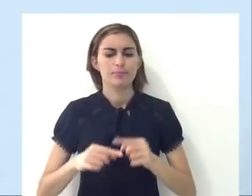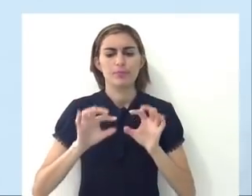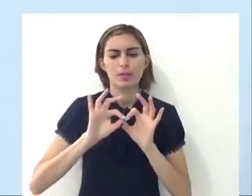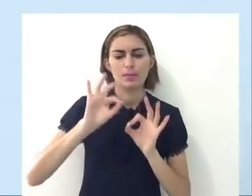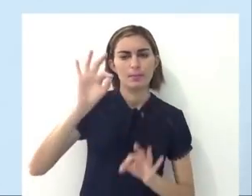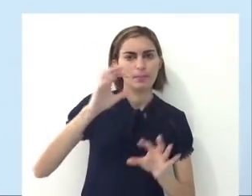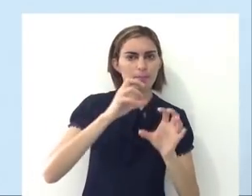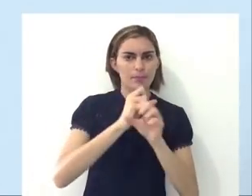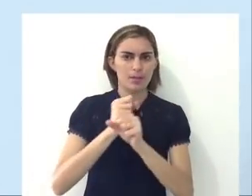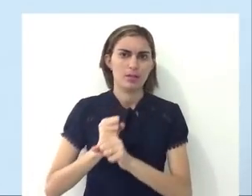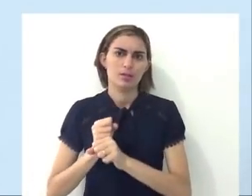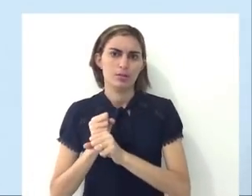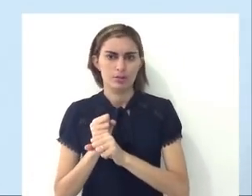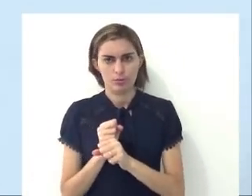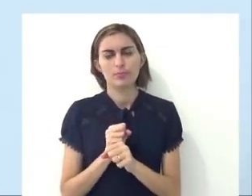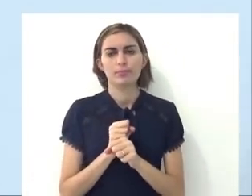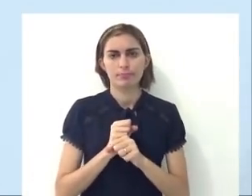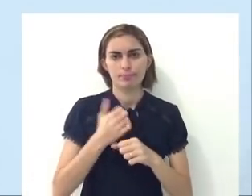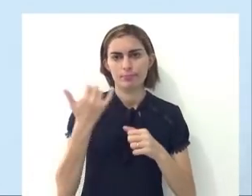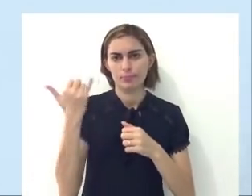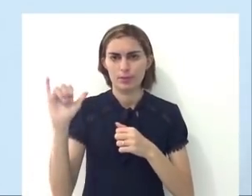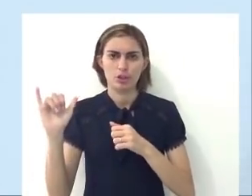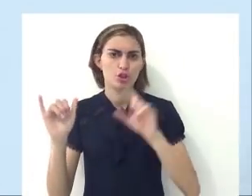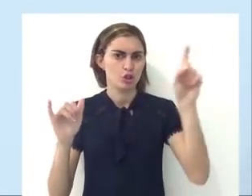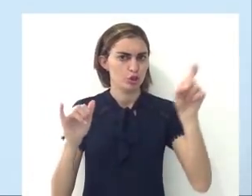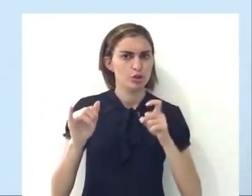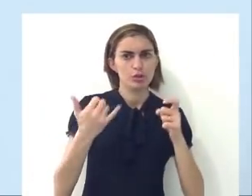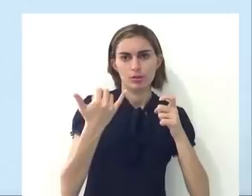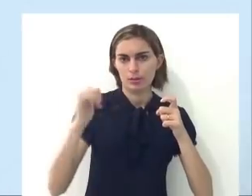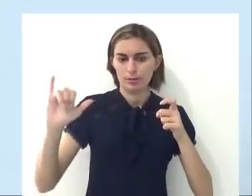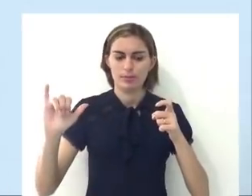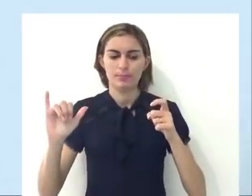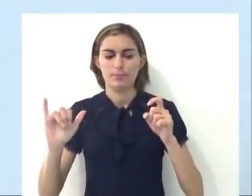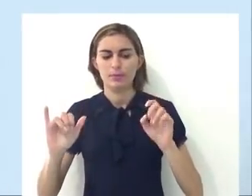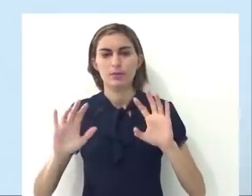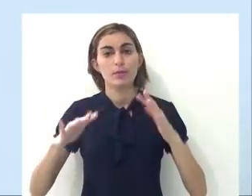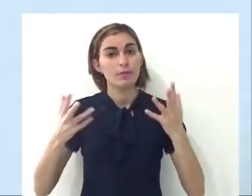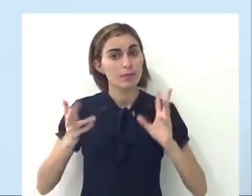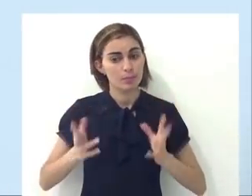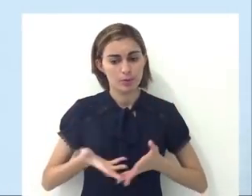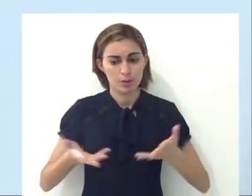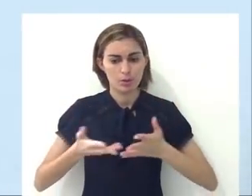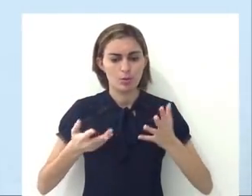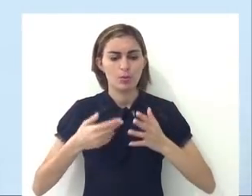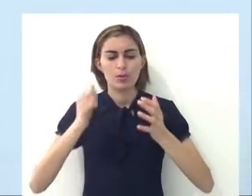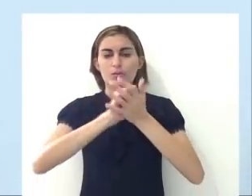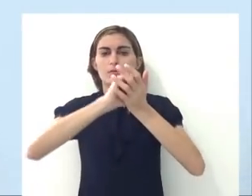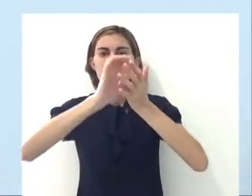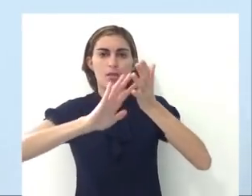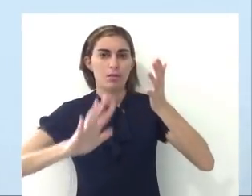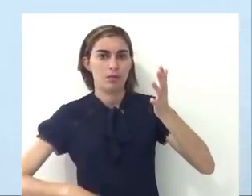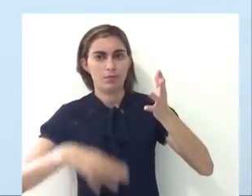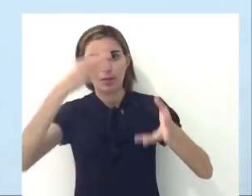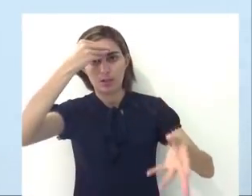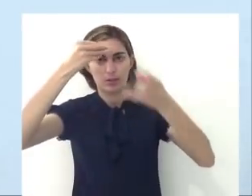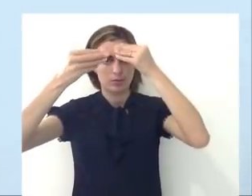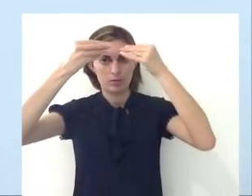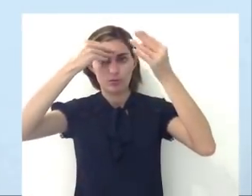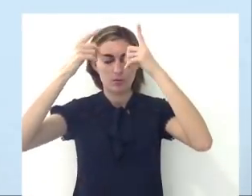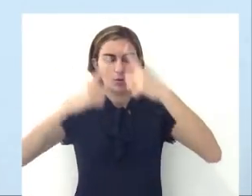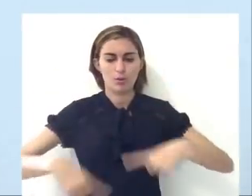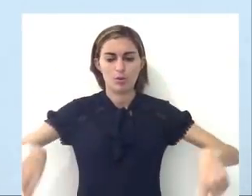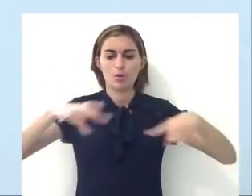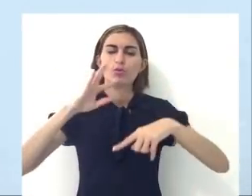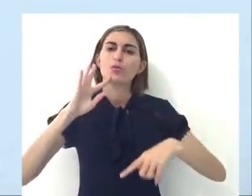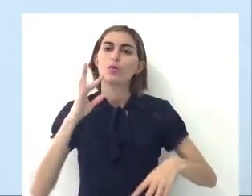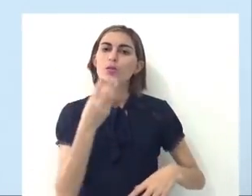à medida desse x aí e a medida desse y em relação à base dessas figuras. Vamos agora para algumas atividades para fixar